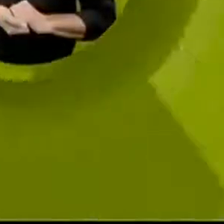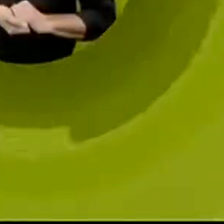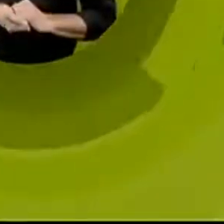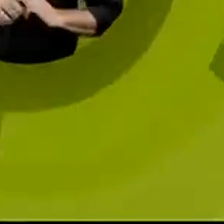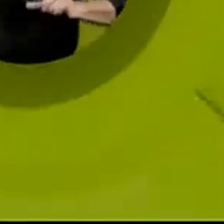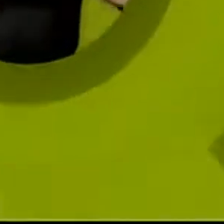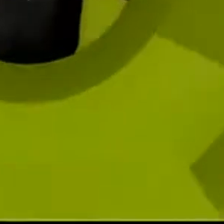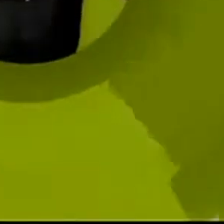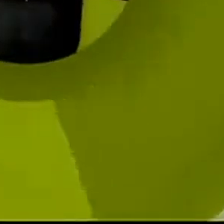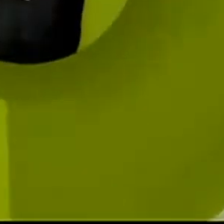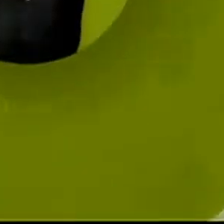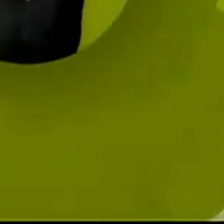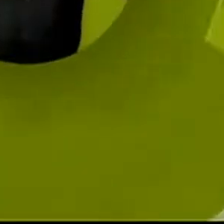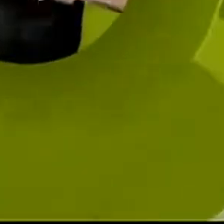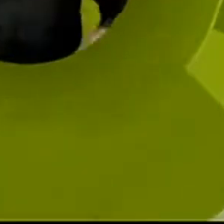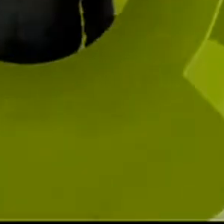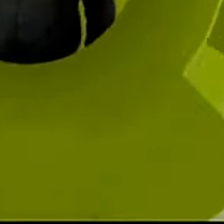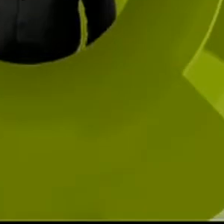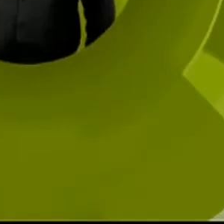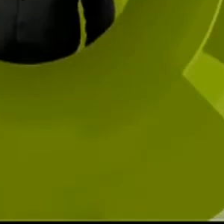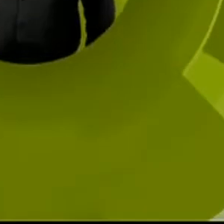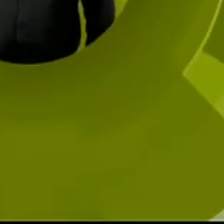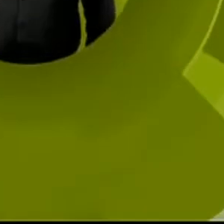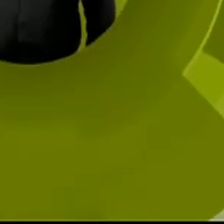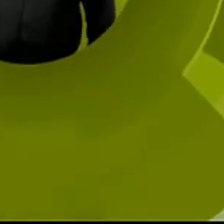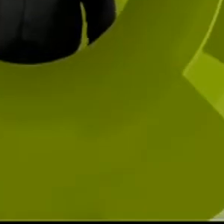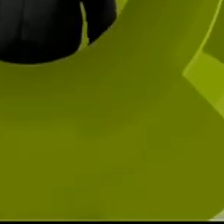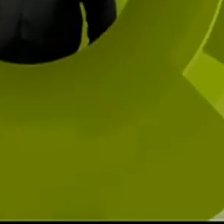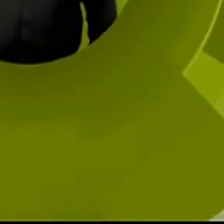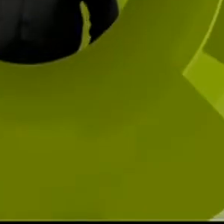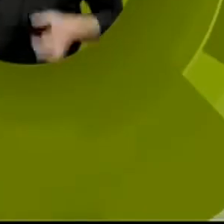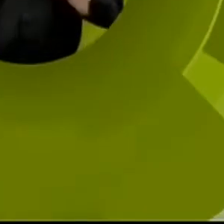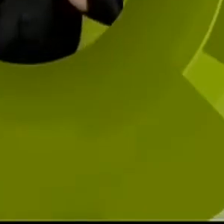O programa a seguir é livre para todos os públicos.